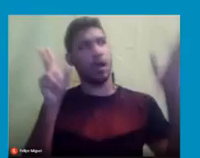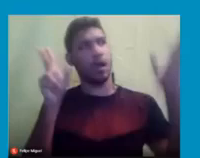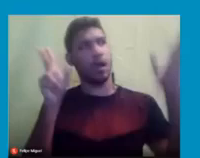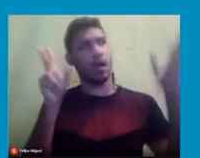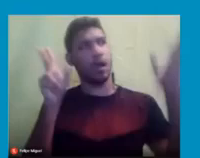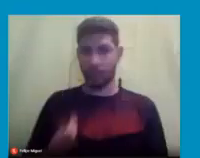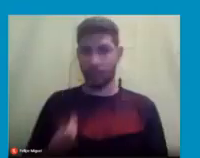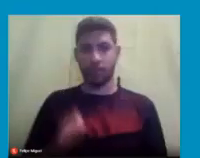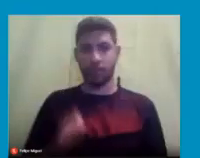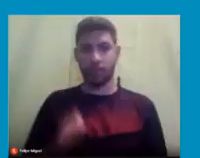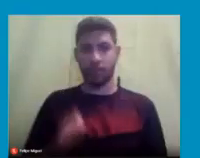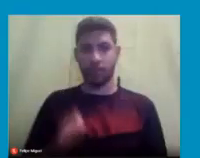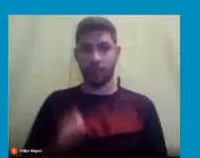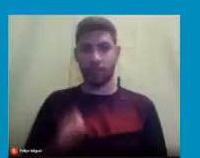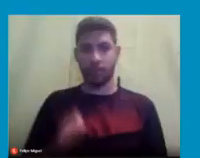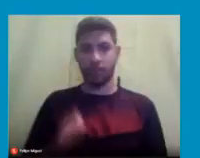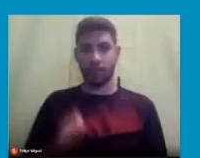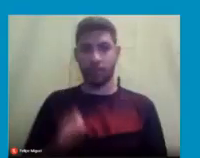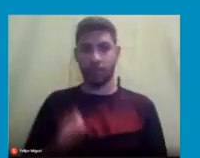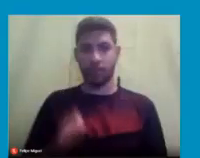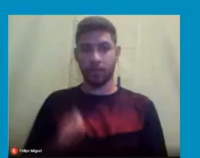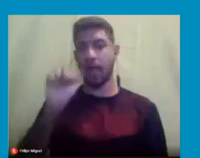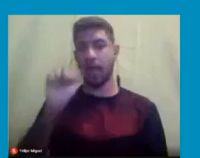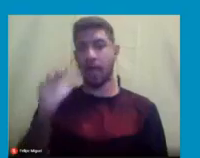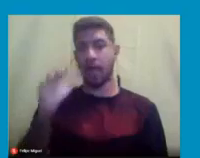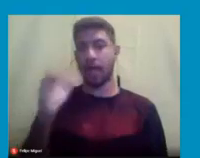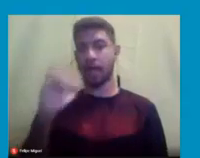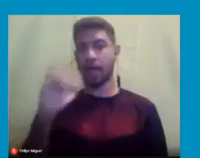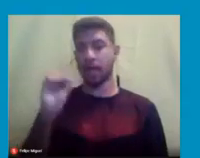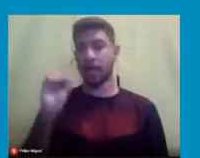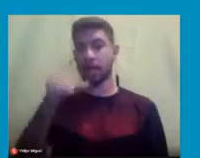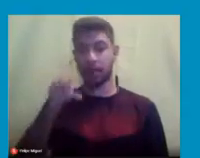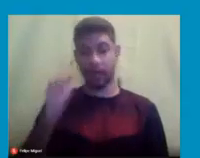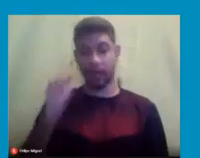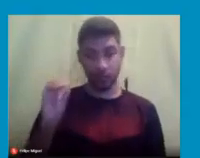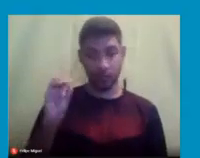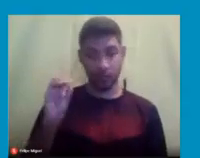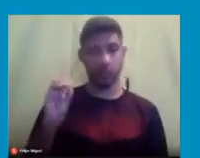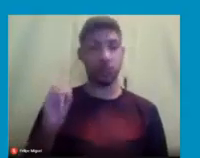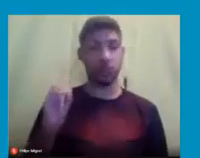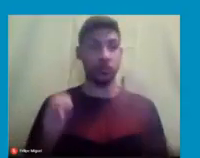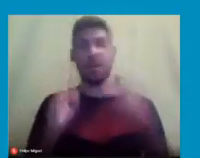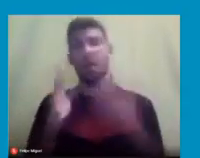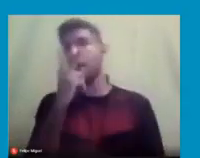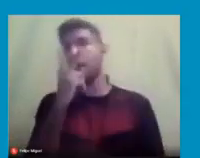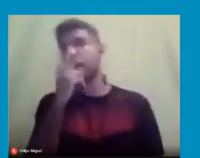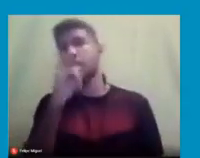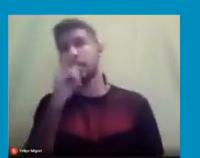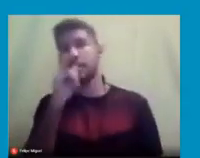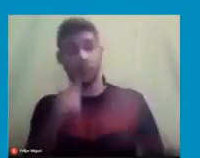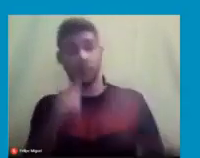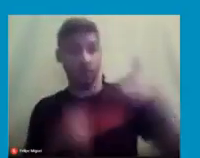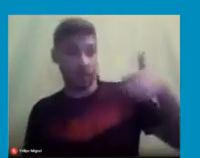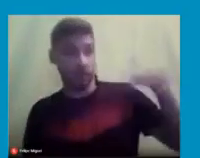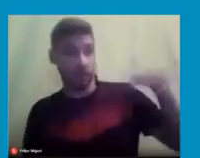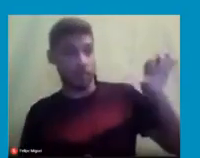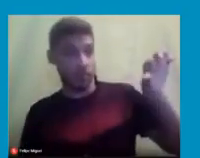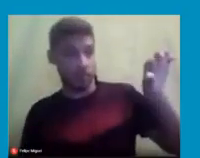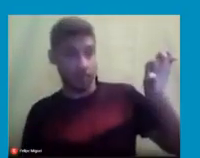o racismo não mudou muito. O racismo de 1900 para cá não mudou